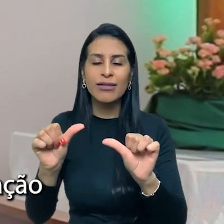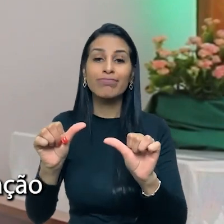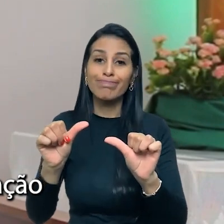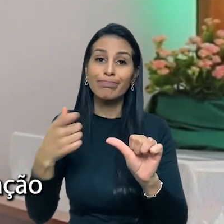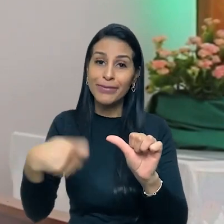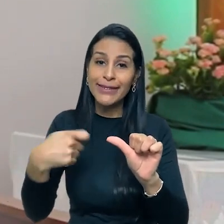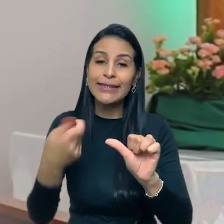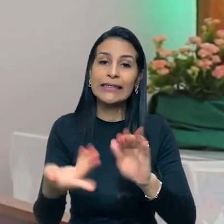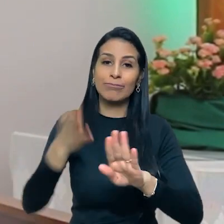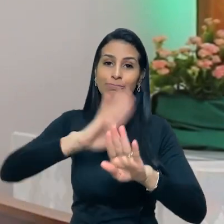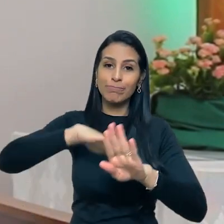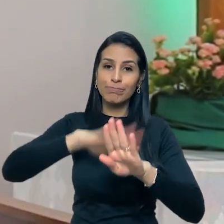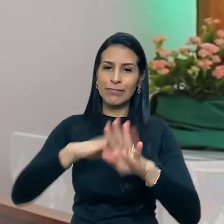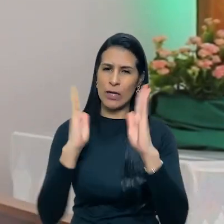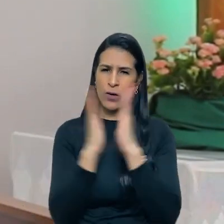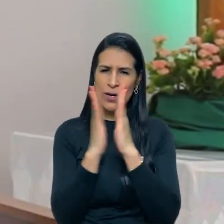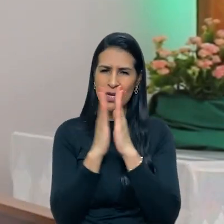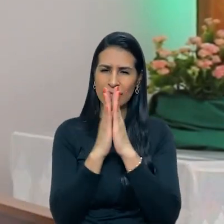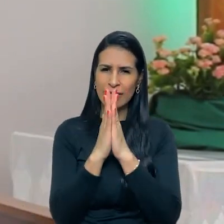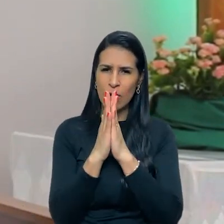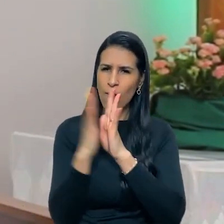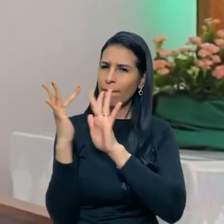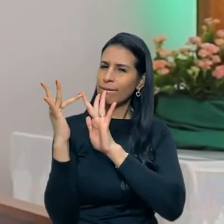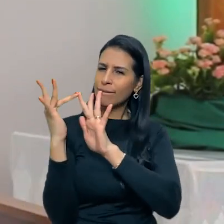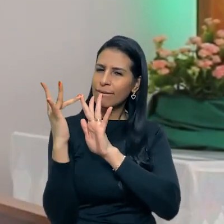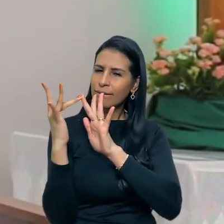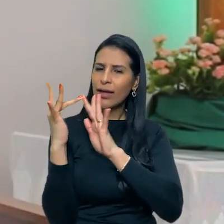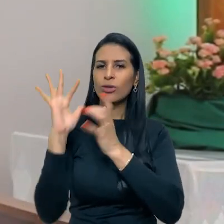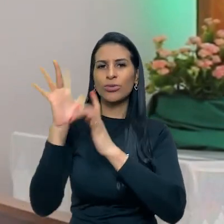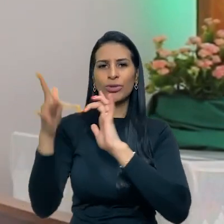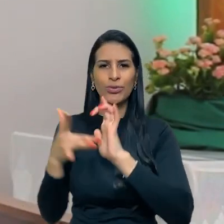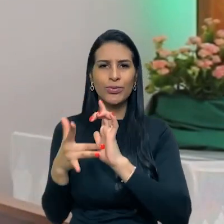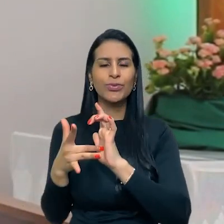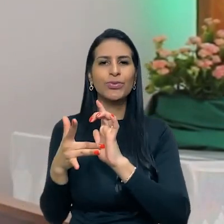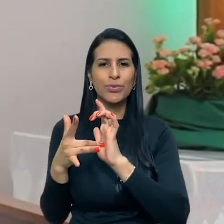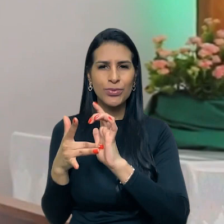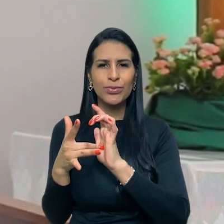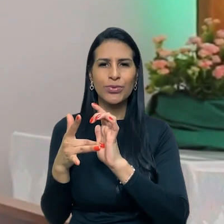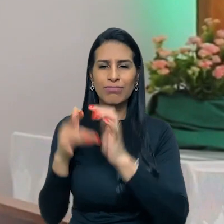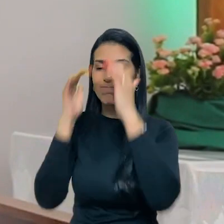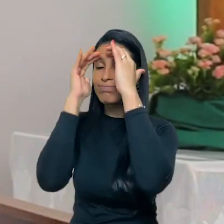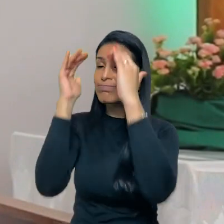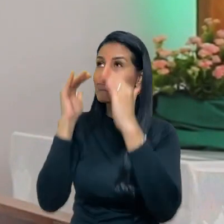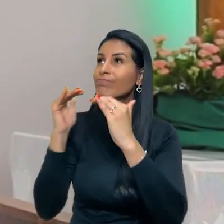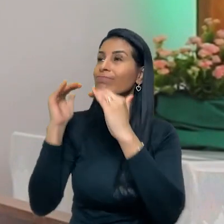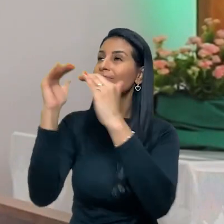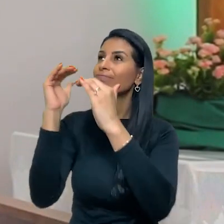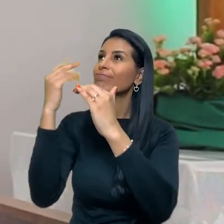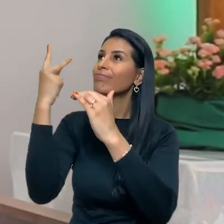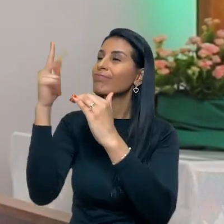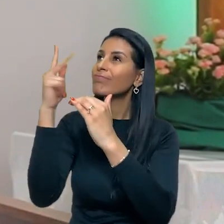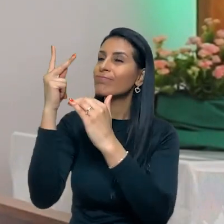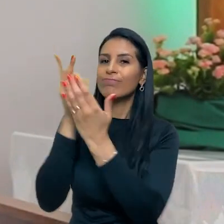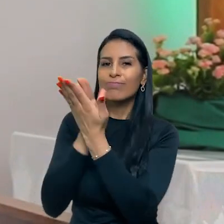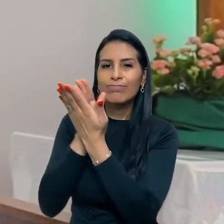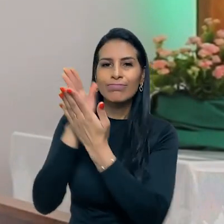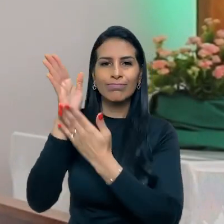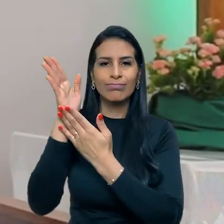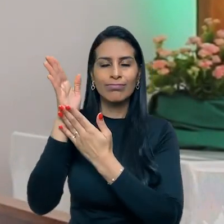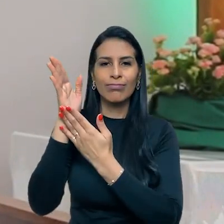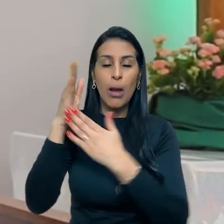em oração e numa relação de proximidade com o Filho de Deus. Seguir a sua luz e